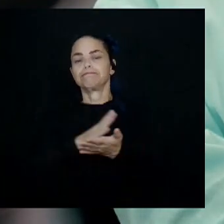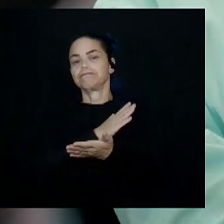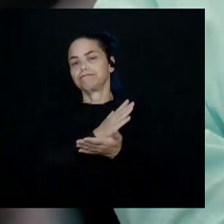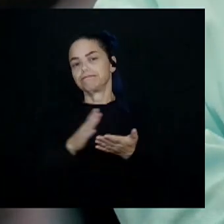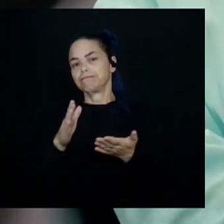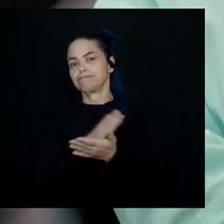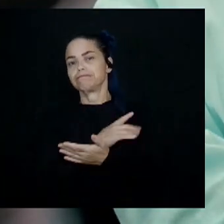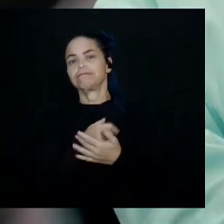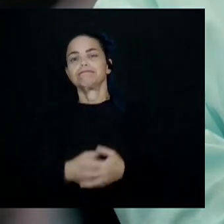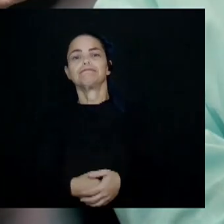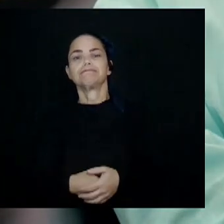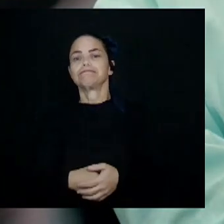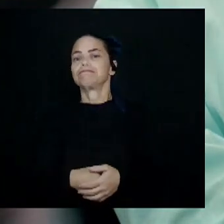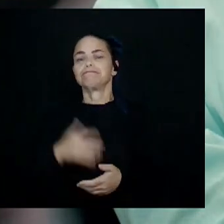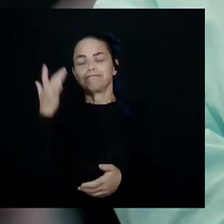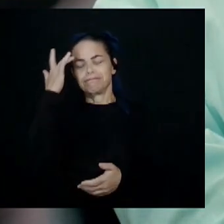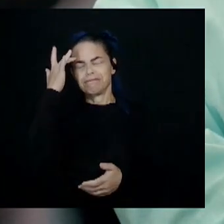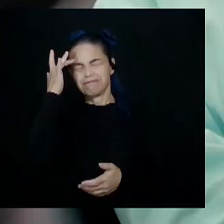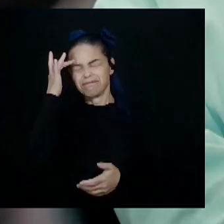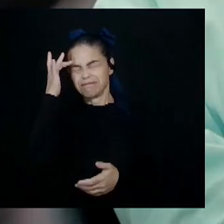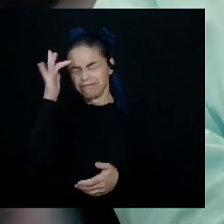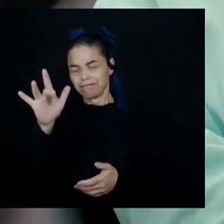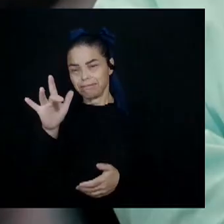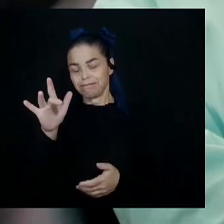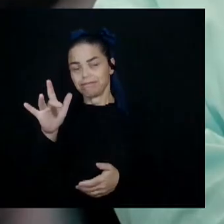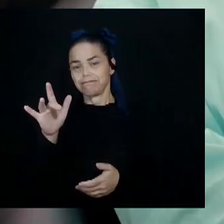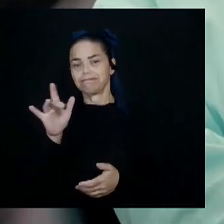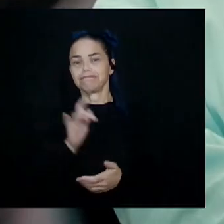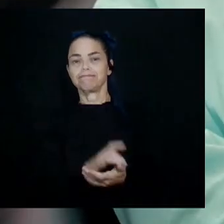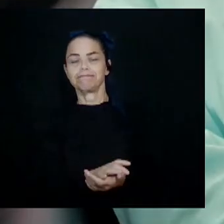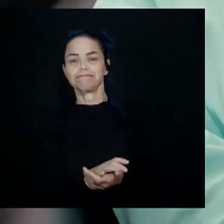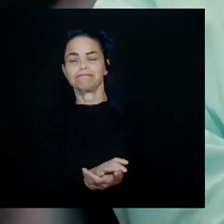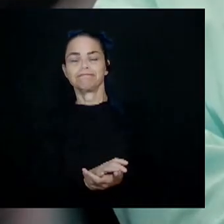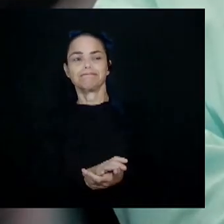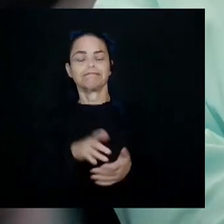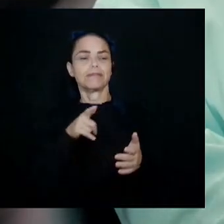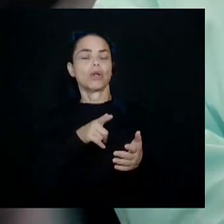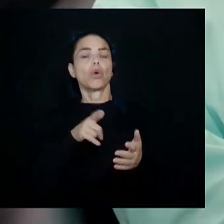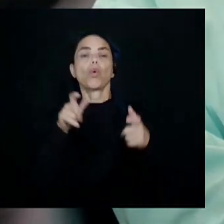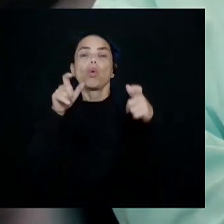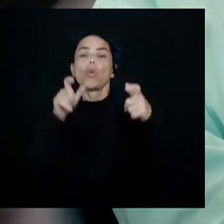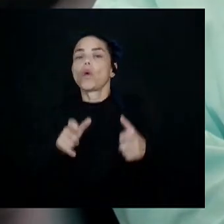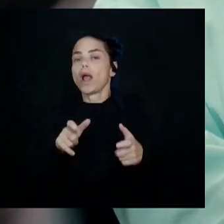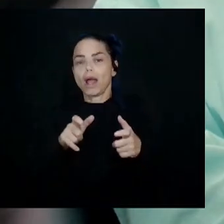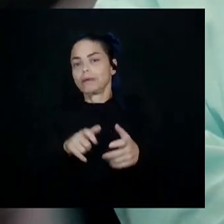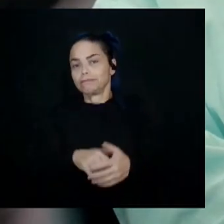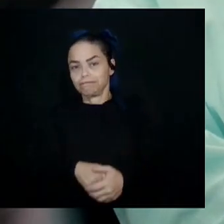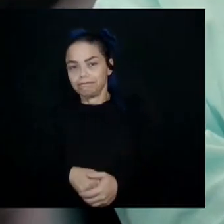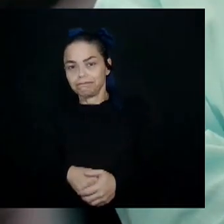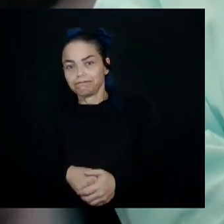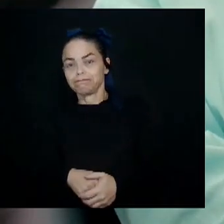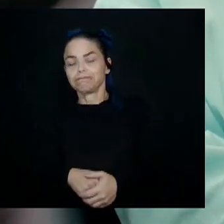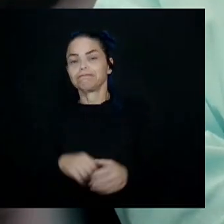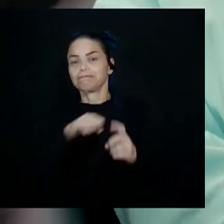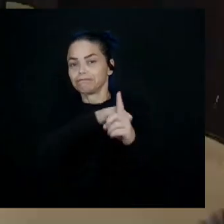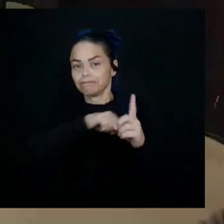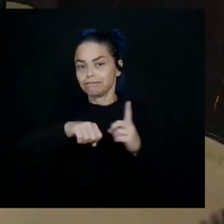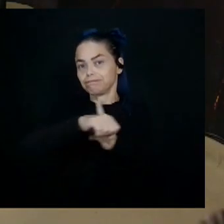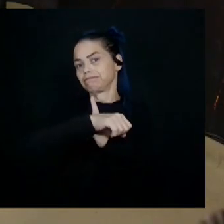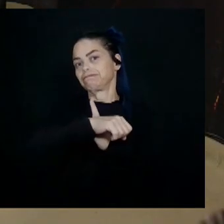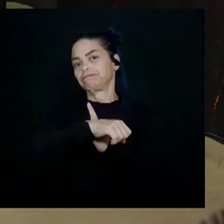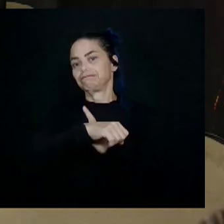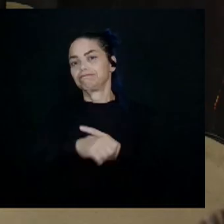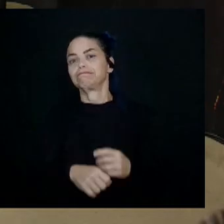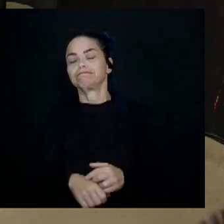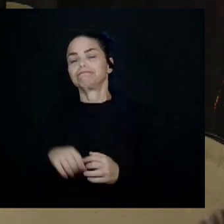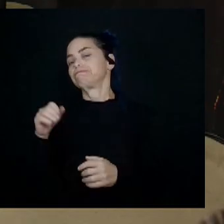não estão sabendo aonde se colocar no gênero. Exato. Né? Hoje mais do que nunca.